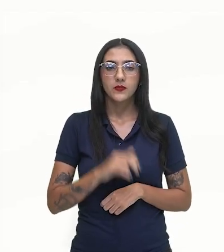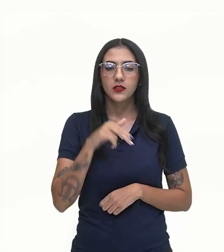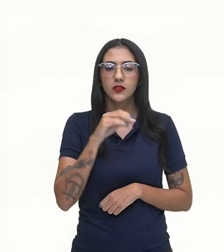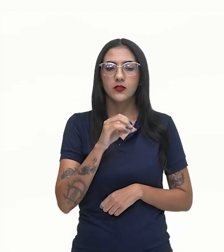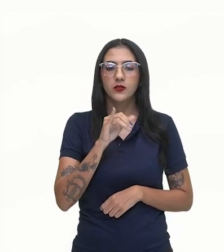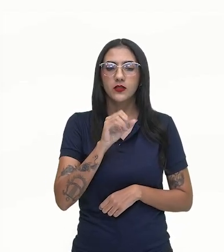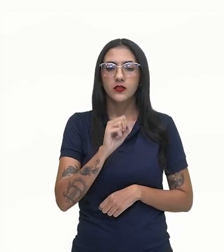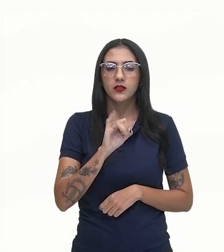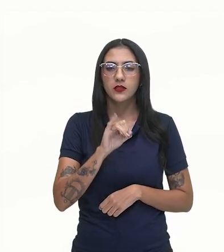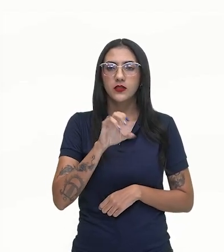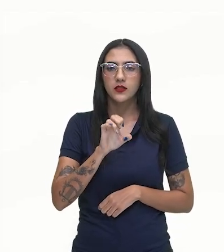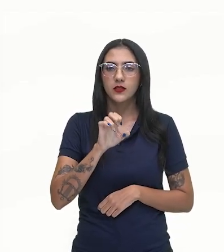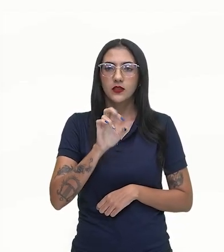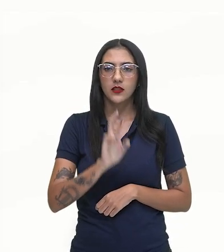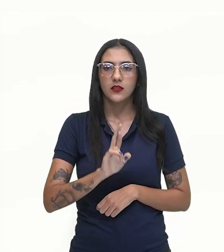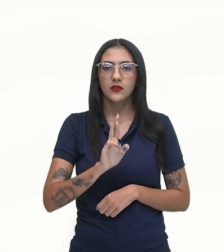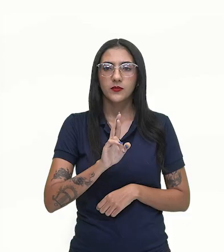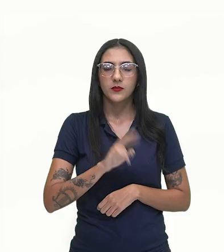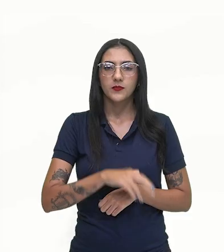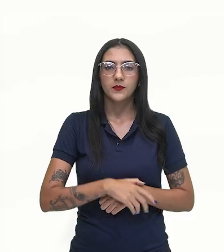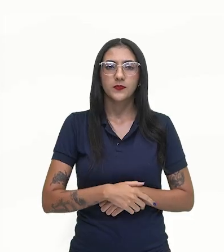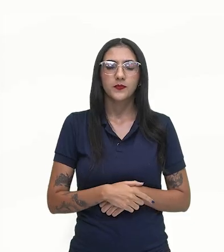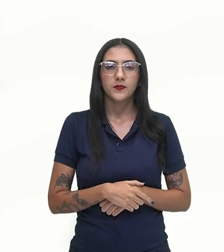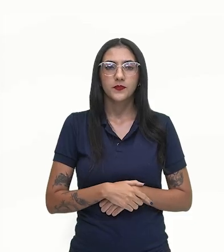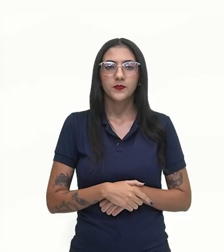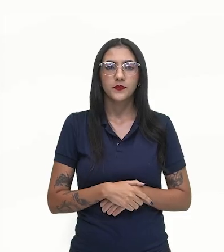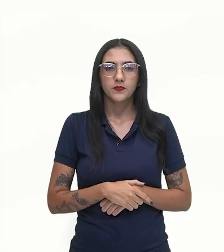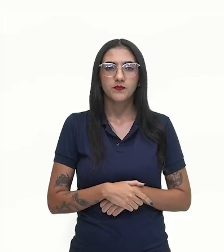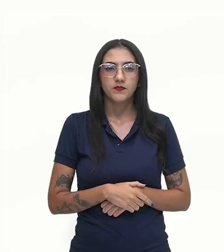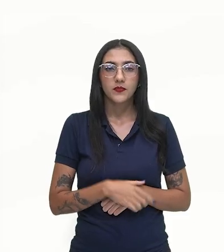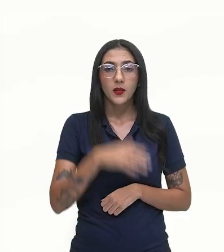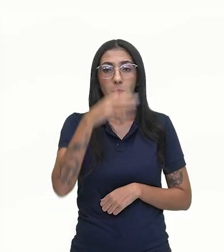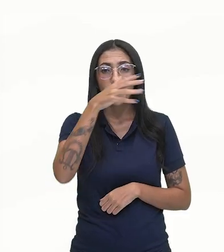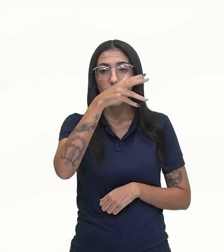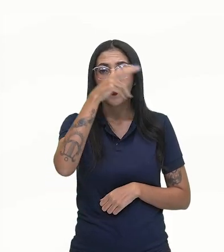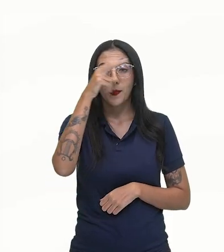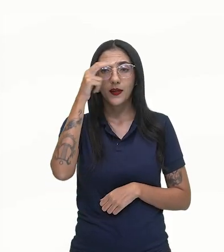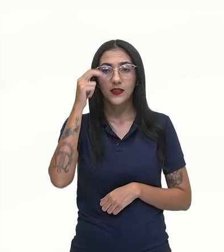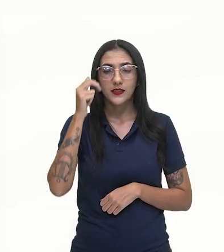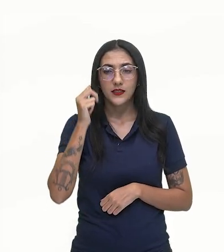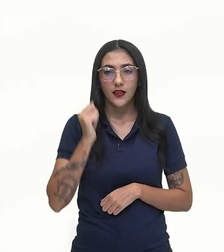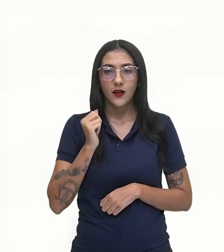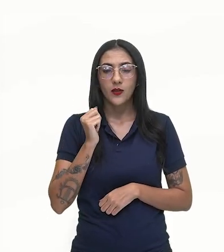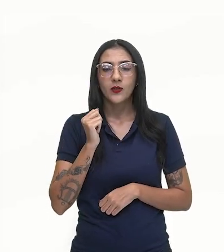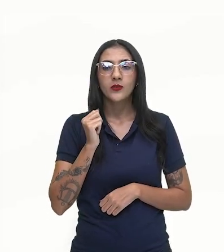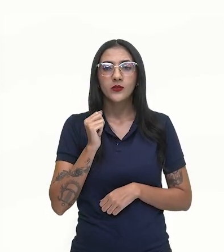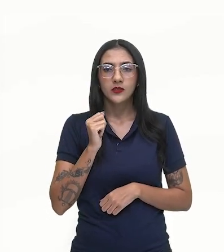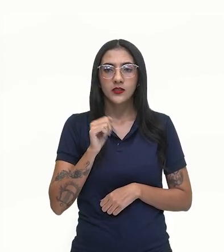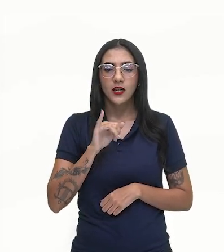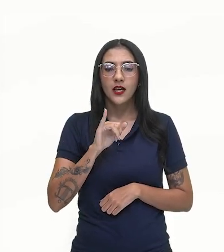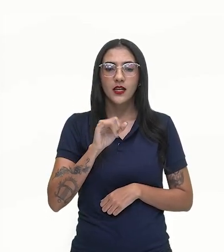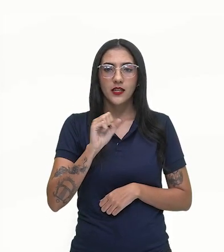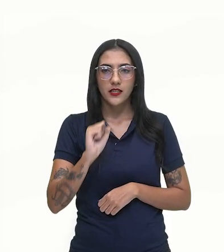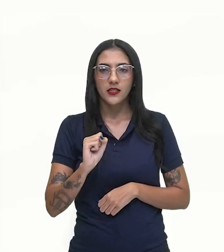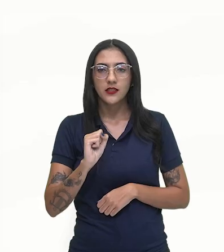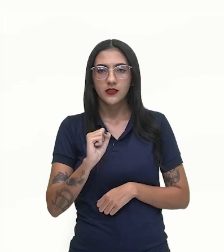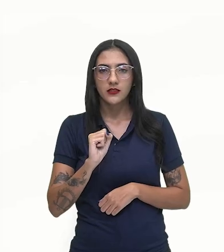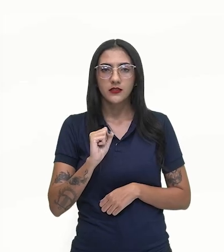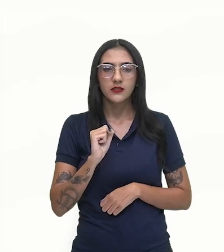Noisier, noisier. Manaus is noisier than